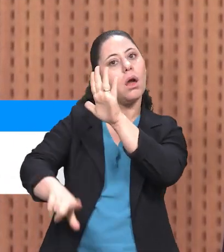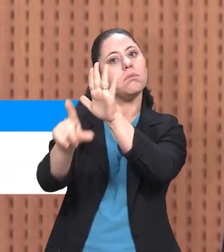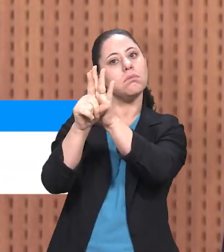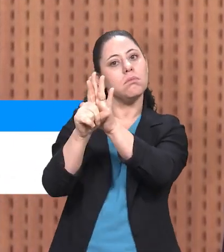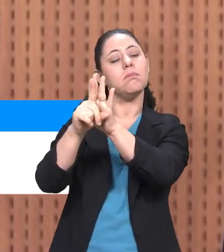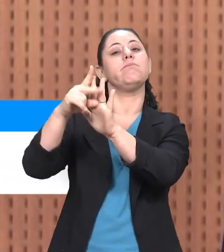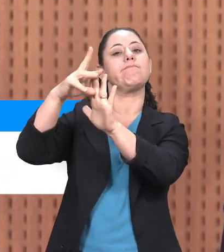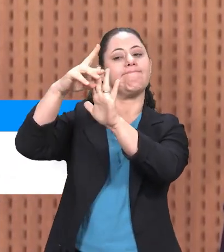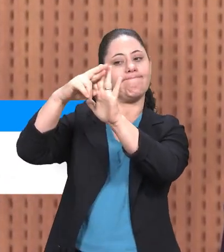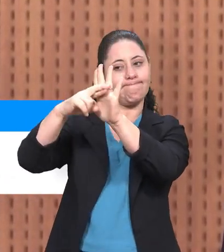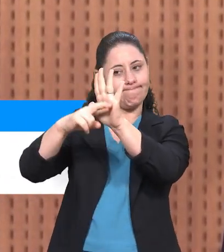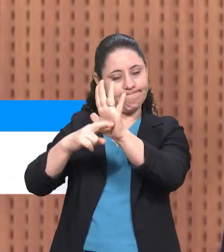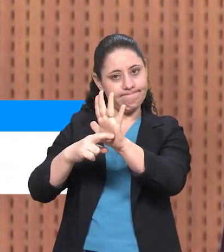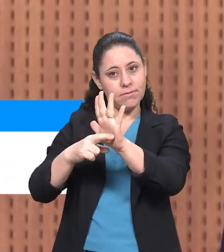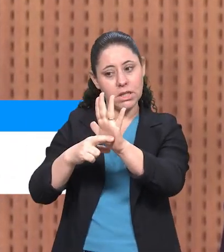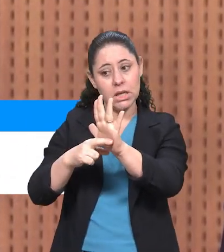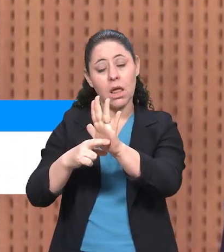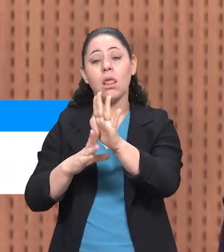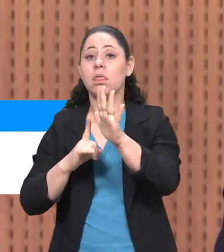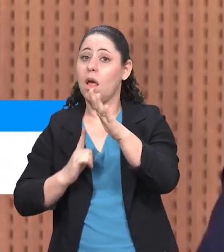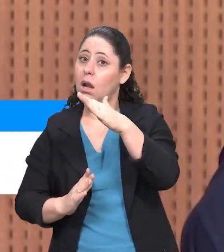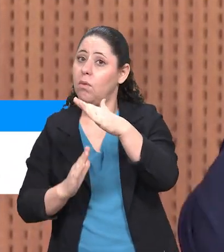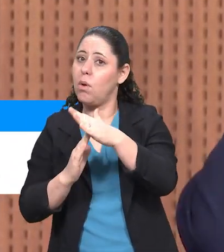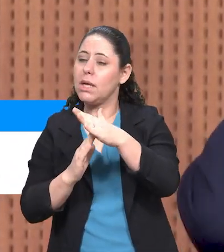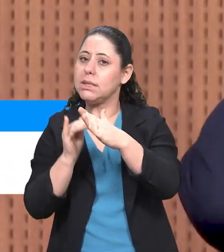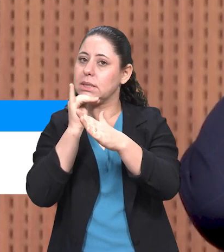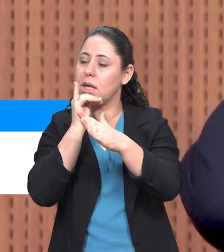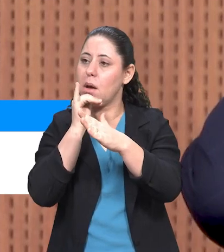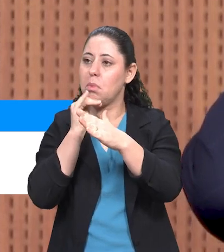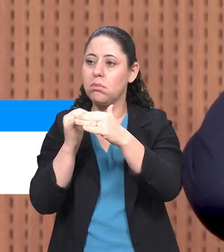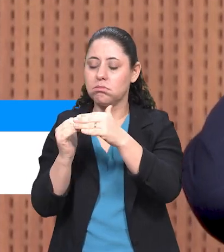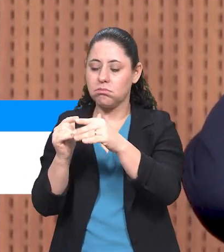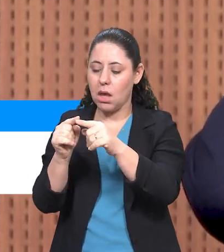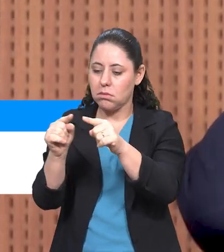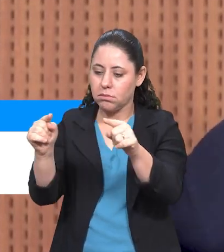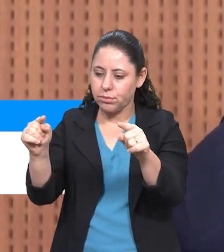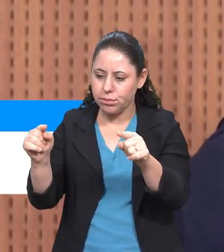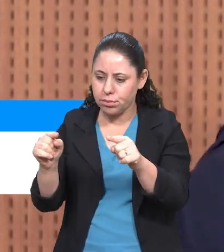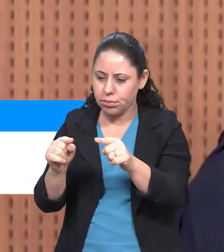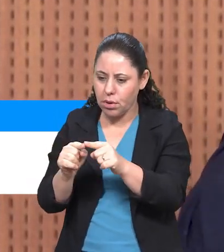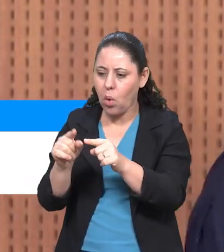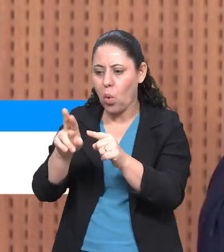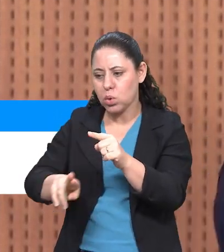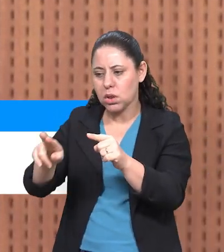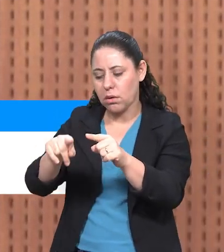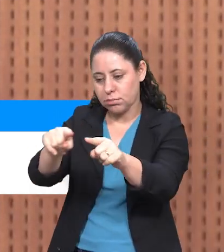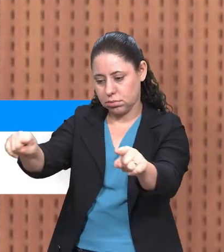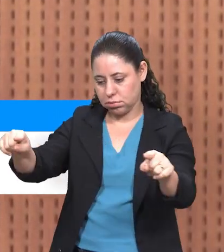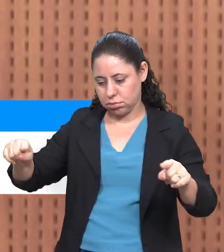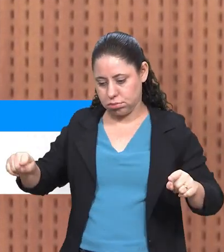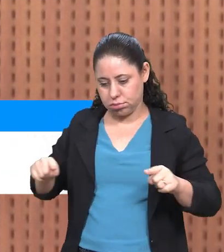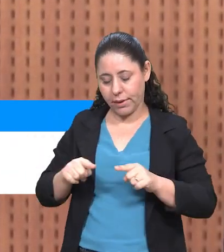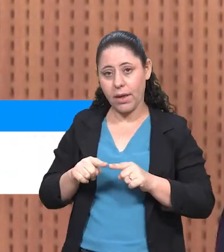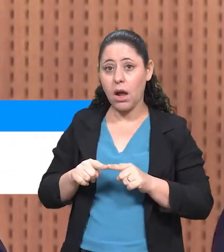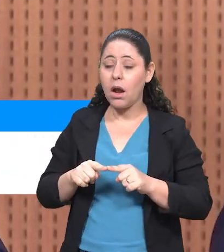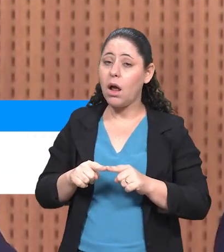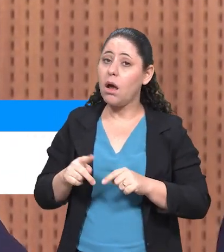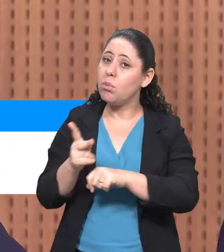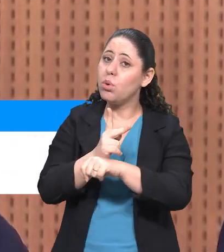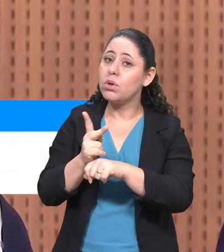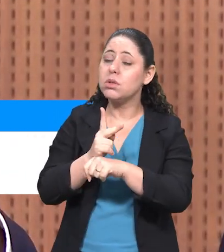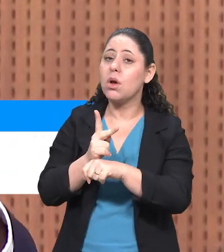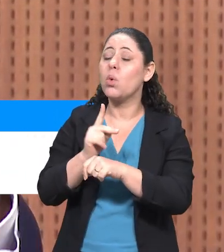restrições legais que estão colocadas aqui tem limites colocados para aqu ele avance em cima de supressão e